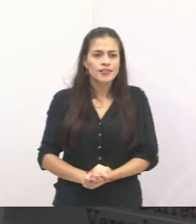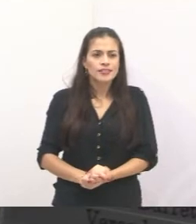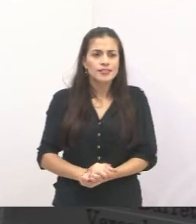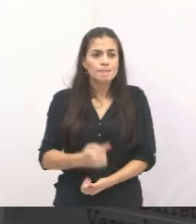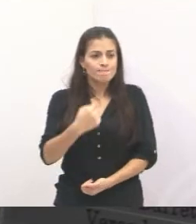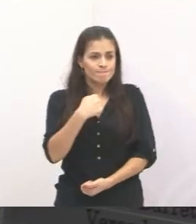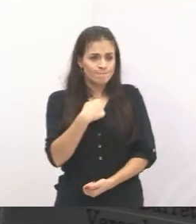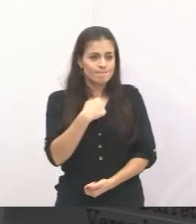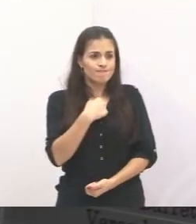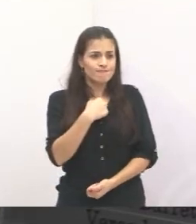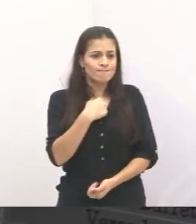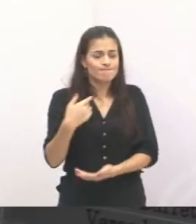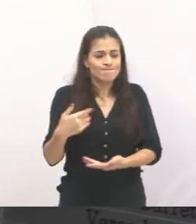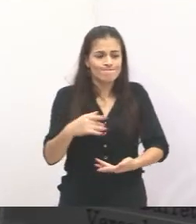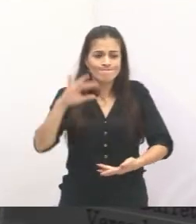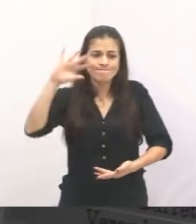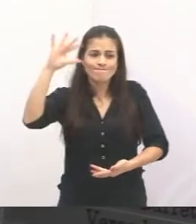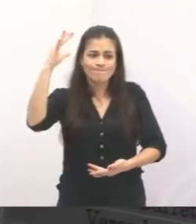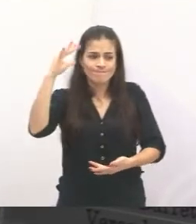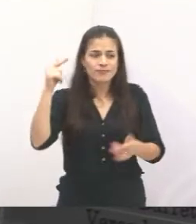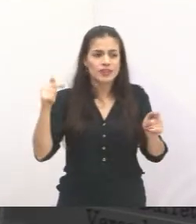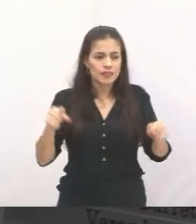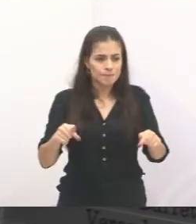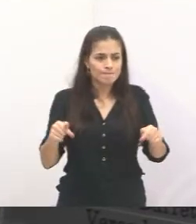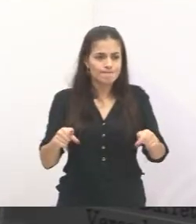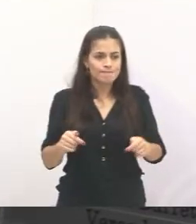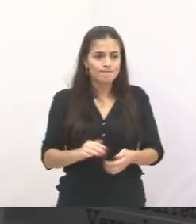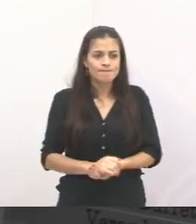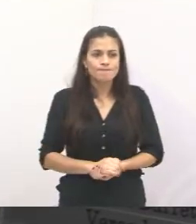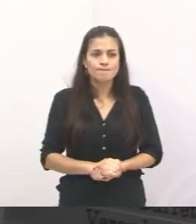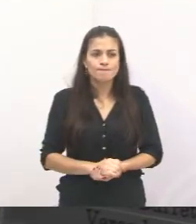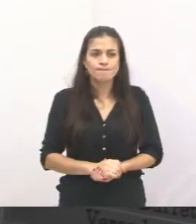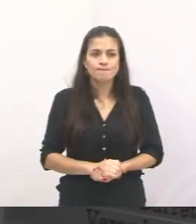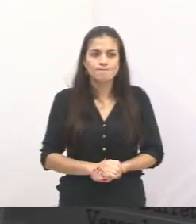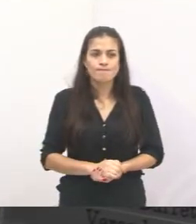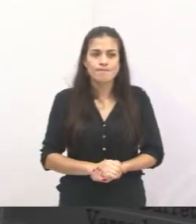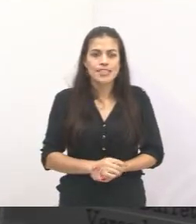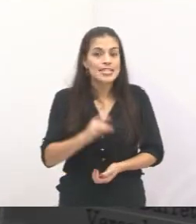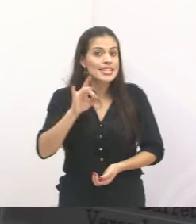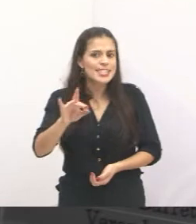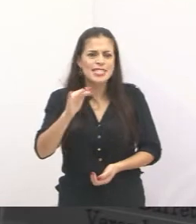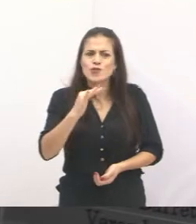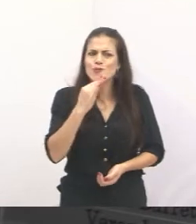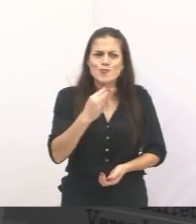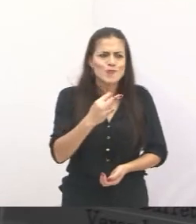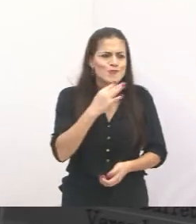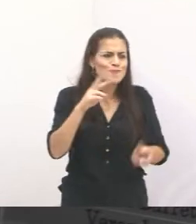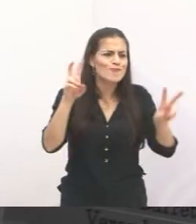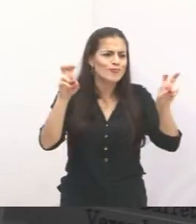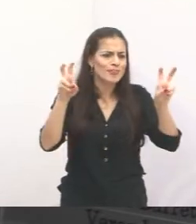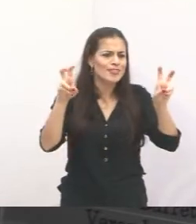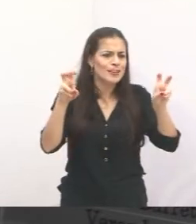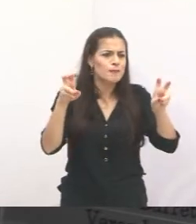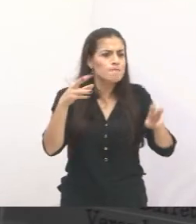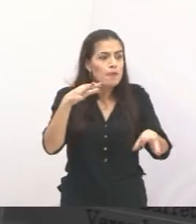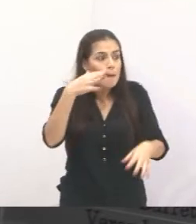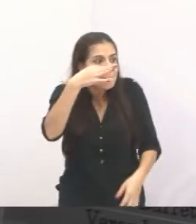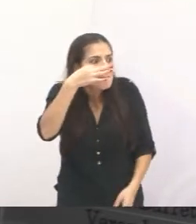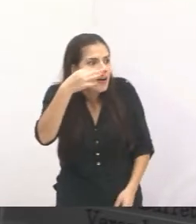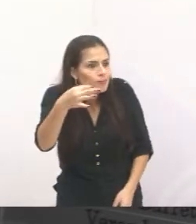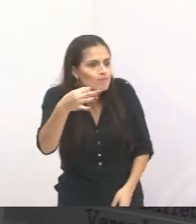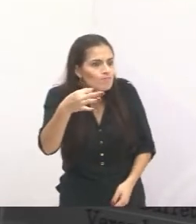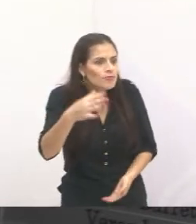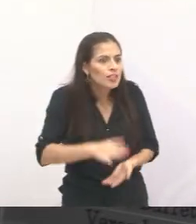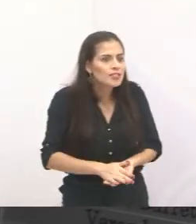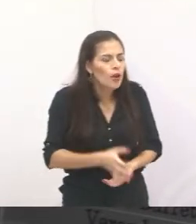já aconteceu aqui, quando tem um tema que eu não tenho tanto domínio, eu fico prestando atenção,